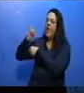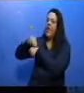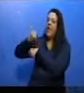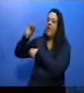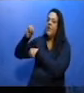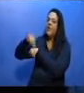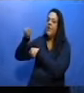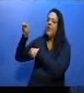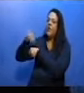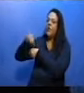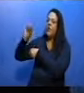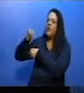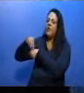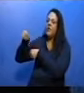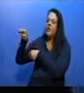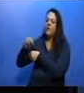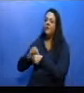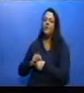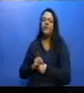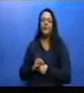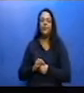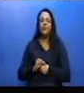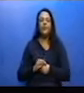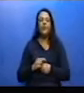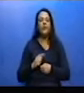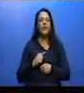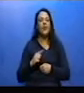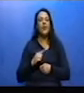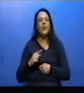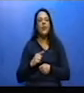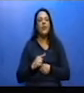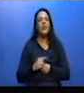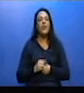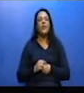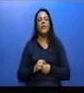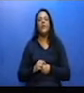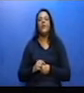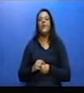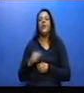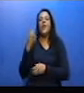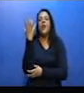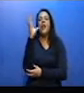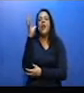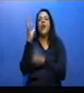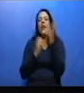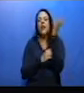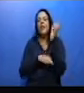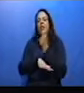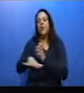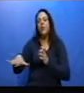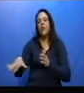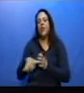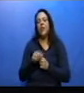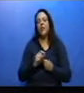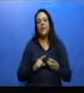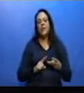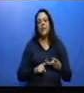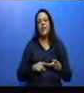dados gerais, nós temos os aspectos naturais, aspectos históricos,